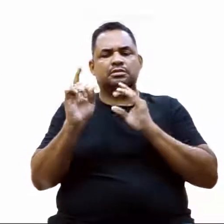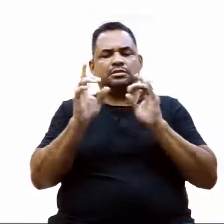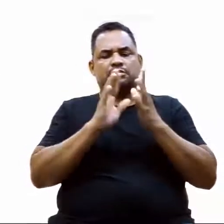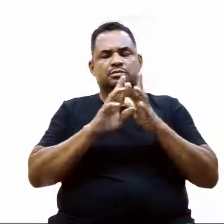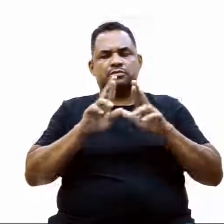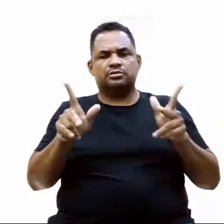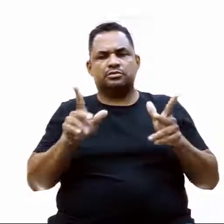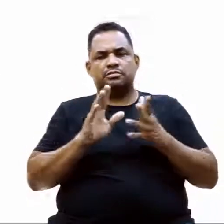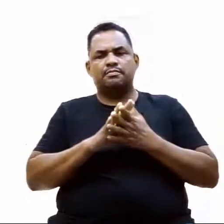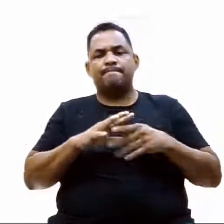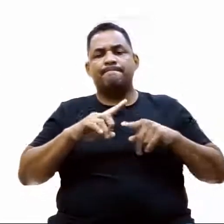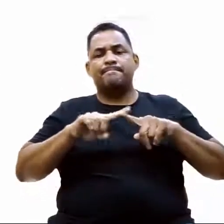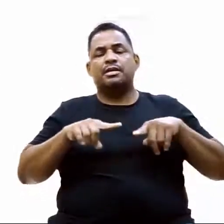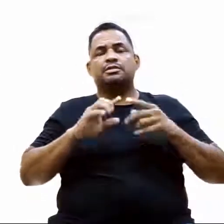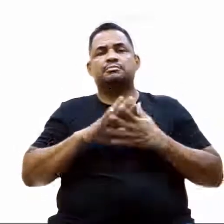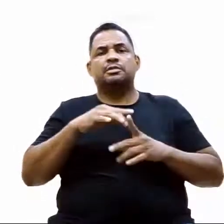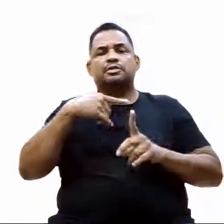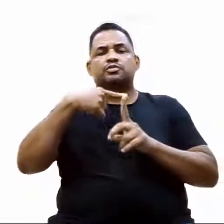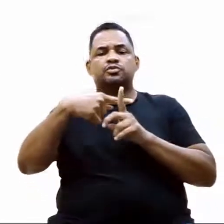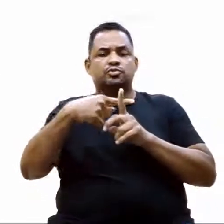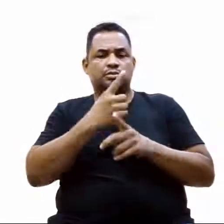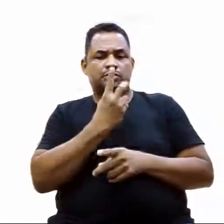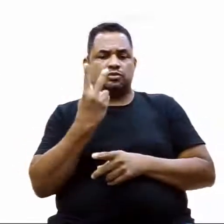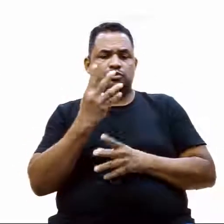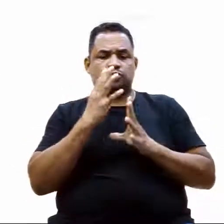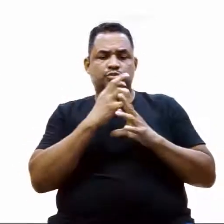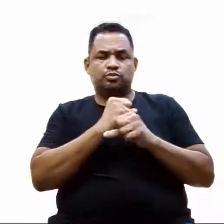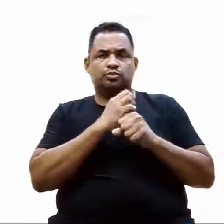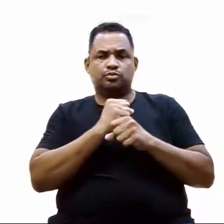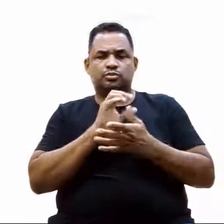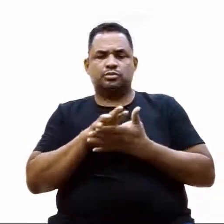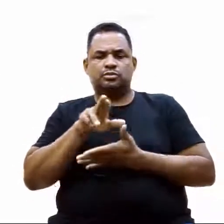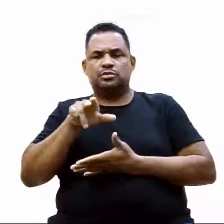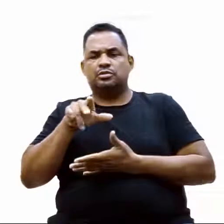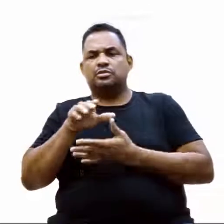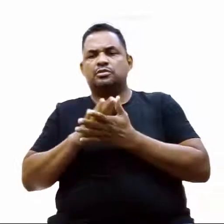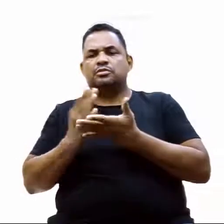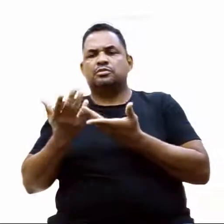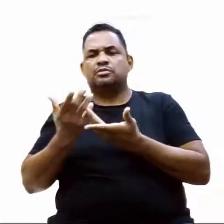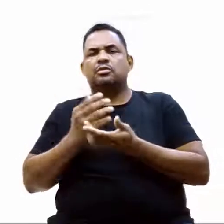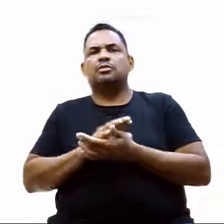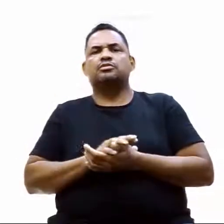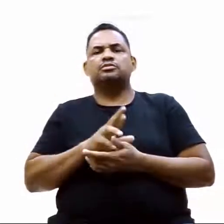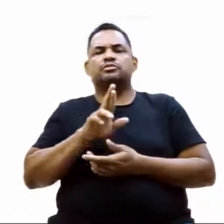a soma das massas do produto igual à massa do reagente.